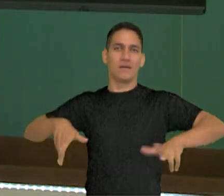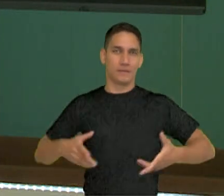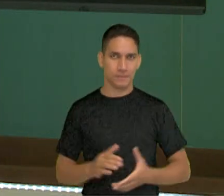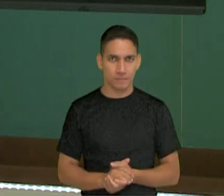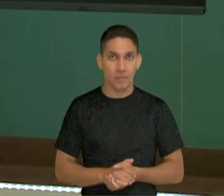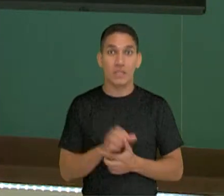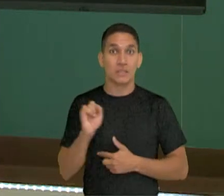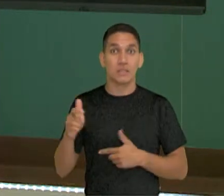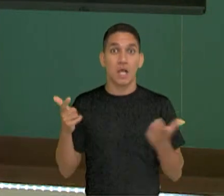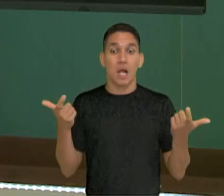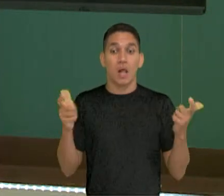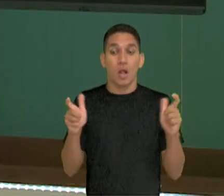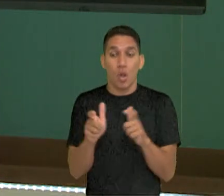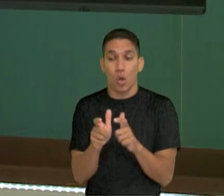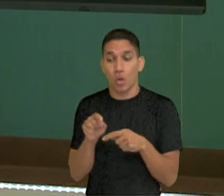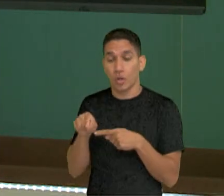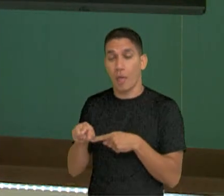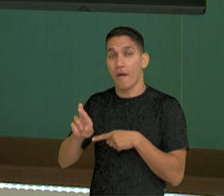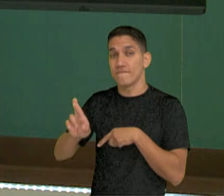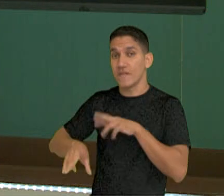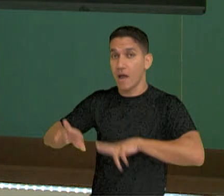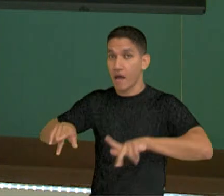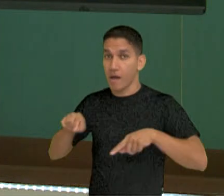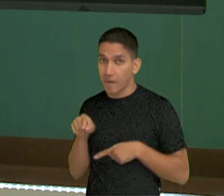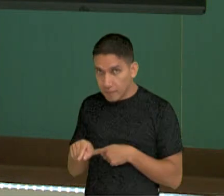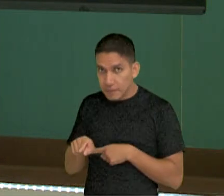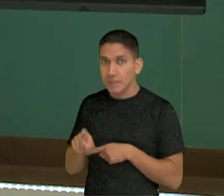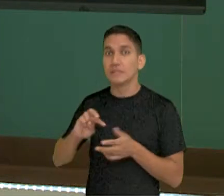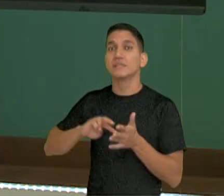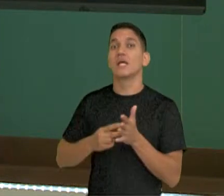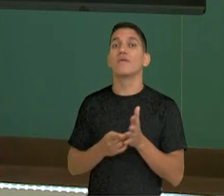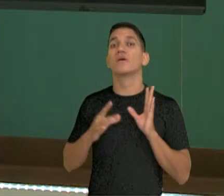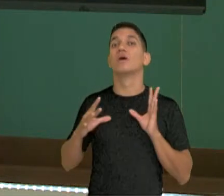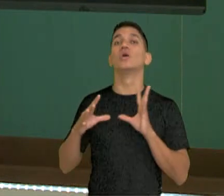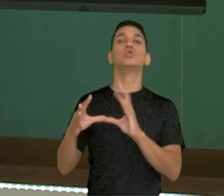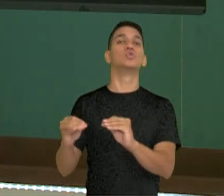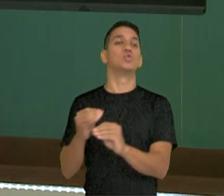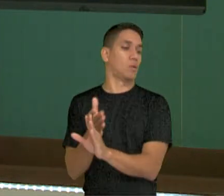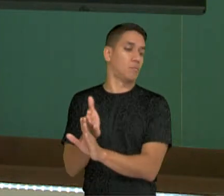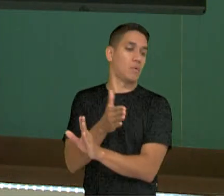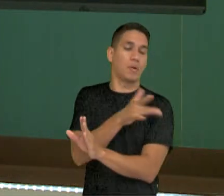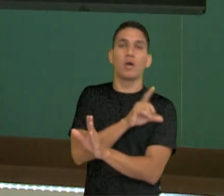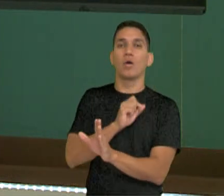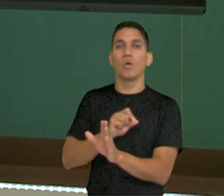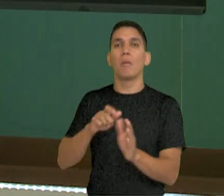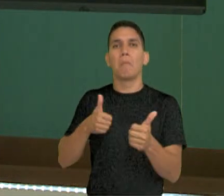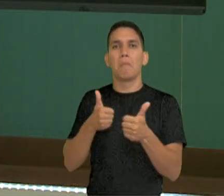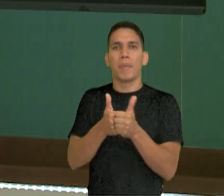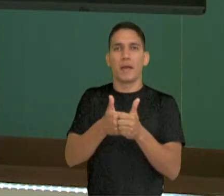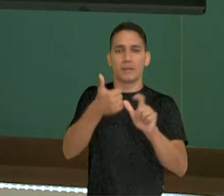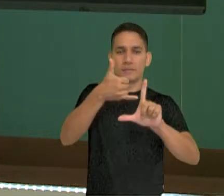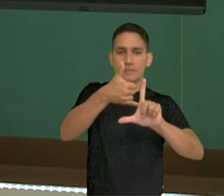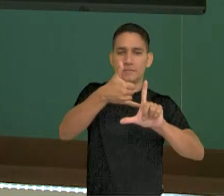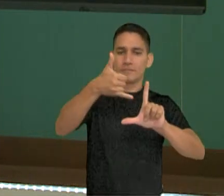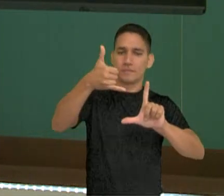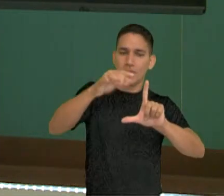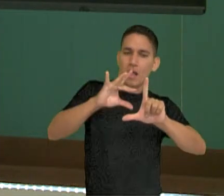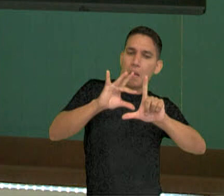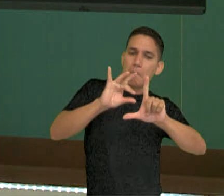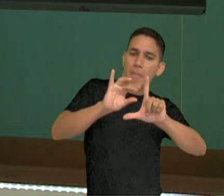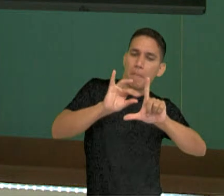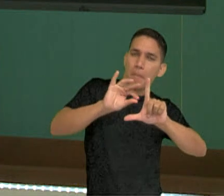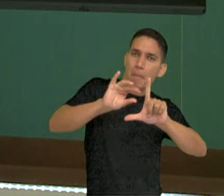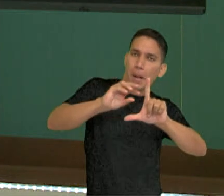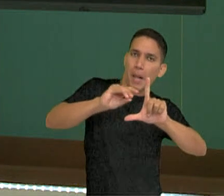Quanto menor o valor da variância, isso significa que todos os valores estão mais próximos da média.